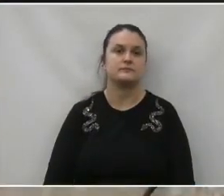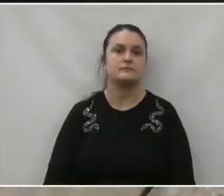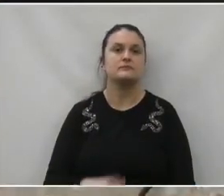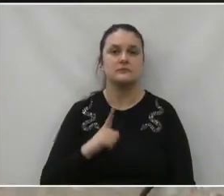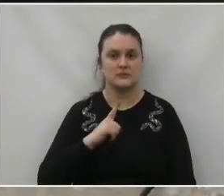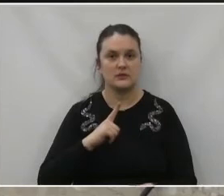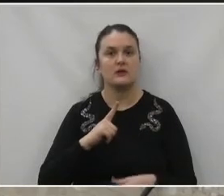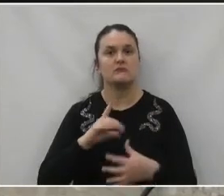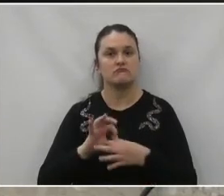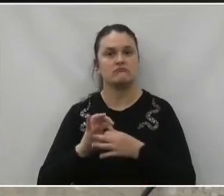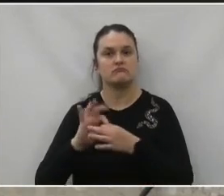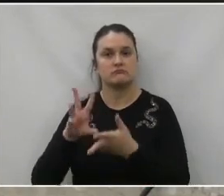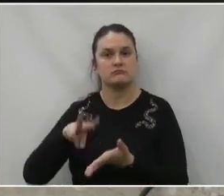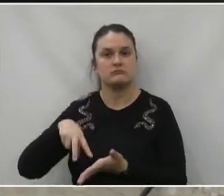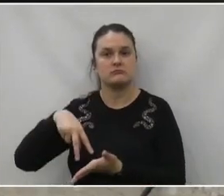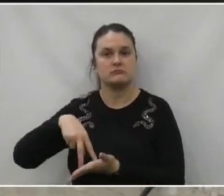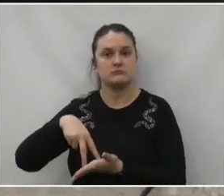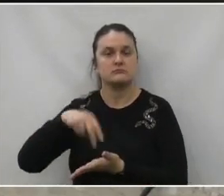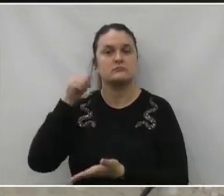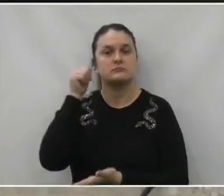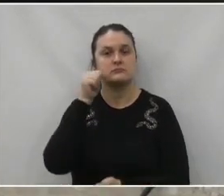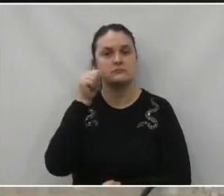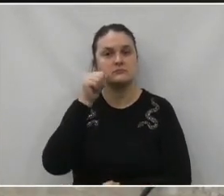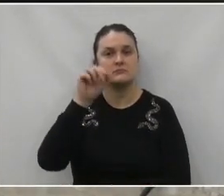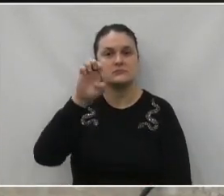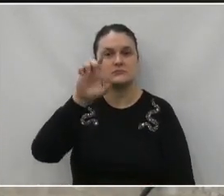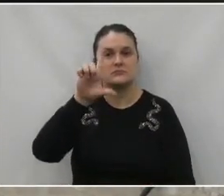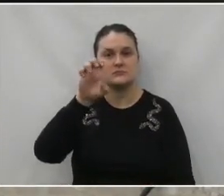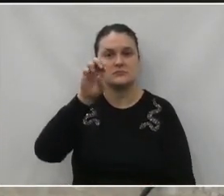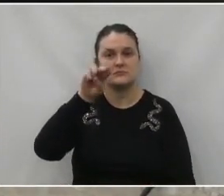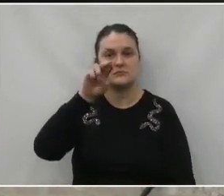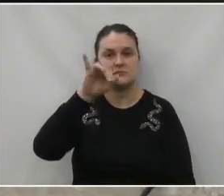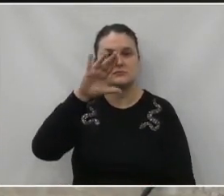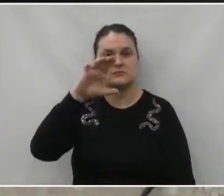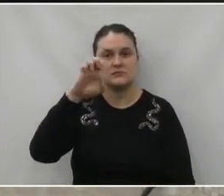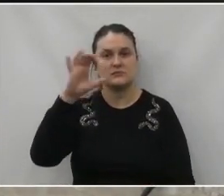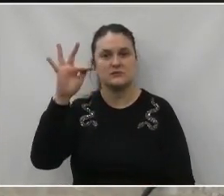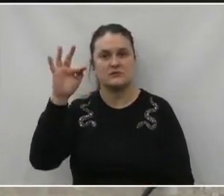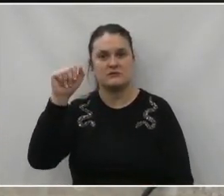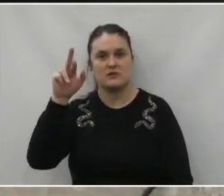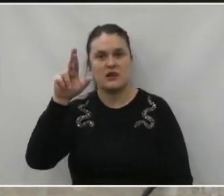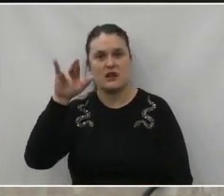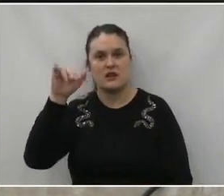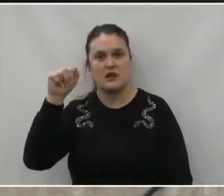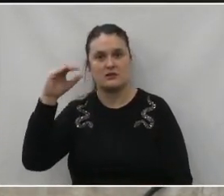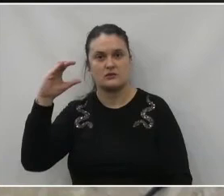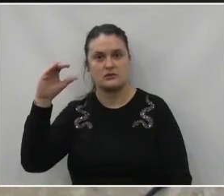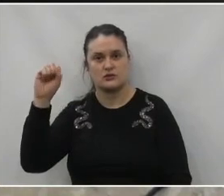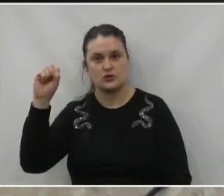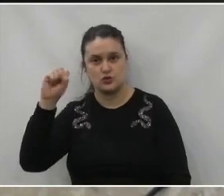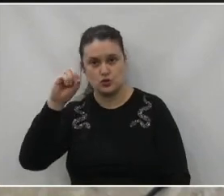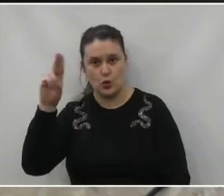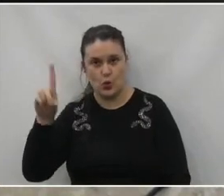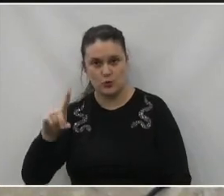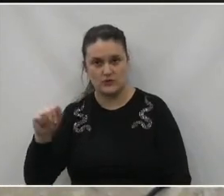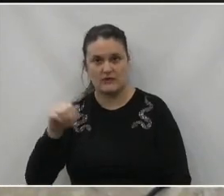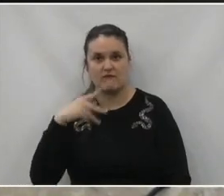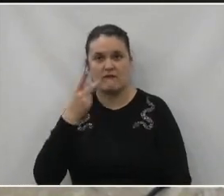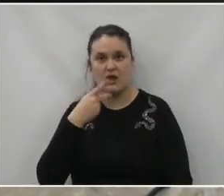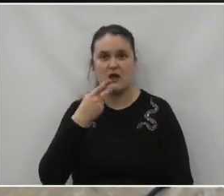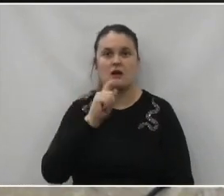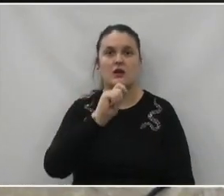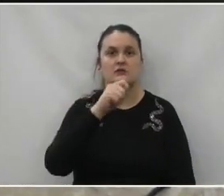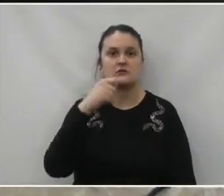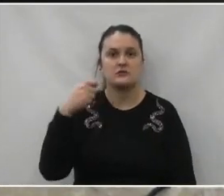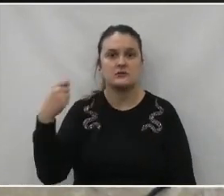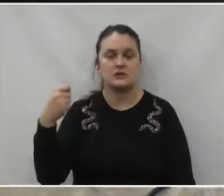Concedo a palavra à senhora Helenice Faria de Souza para falar sobre a